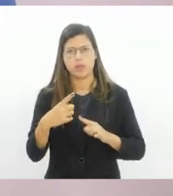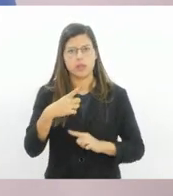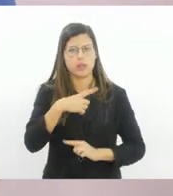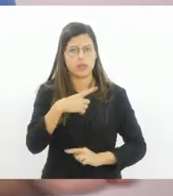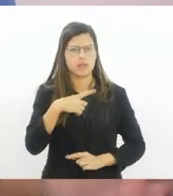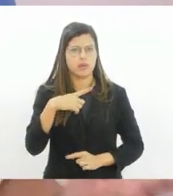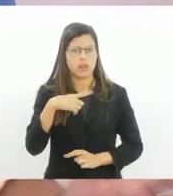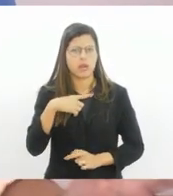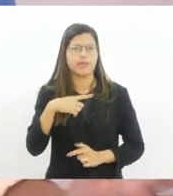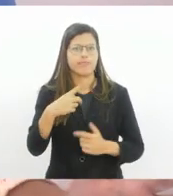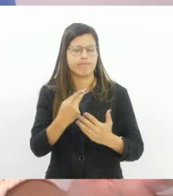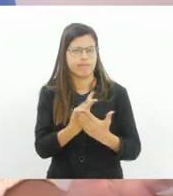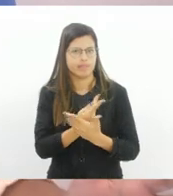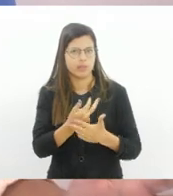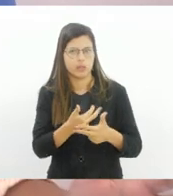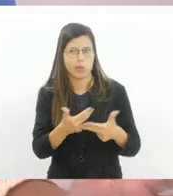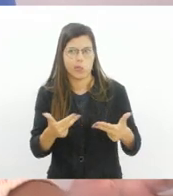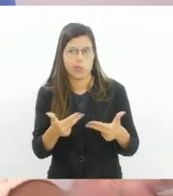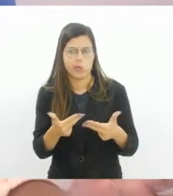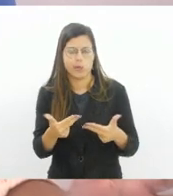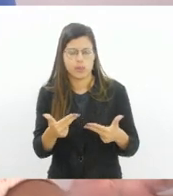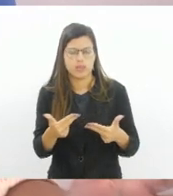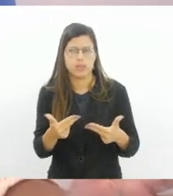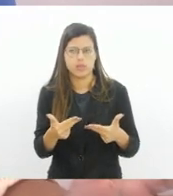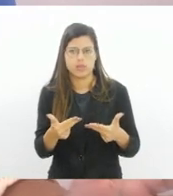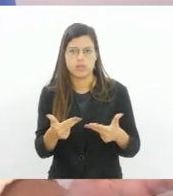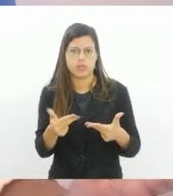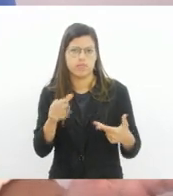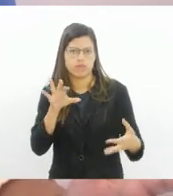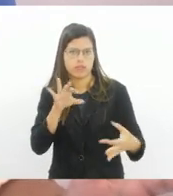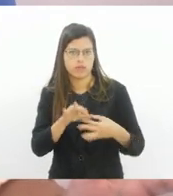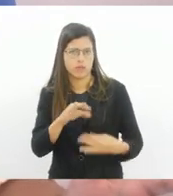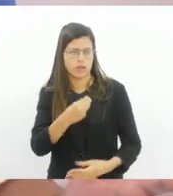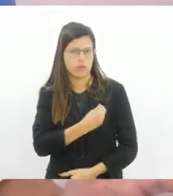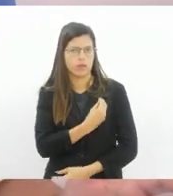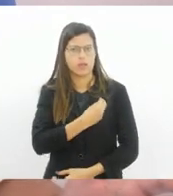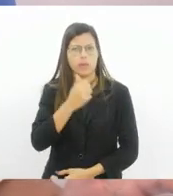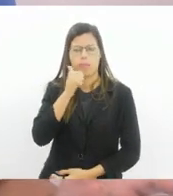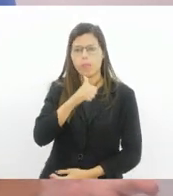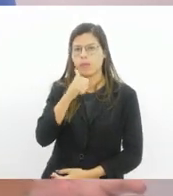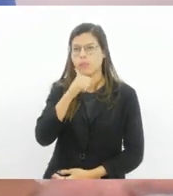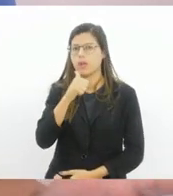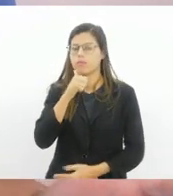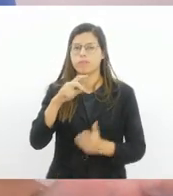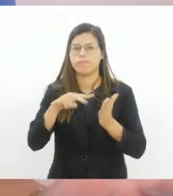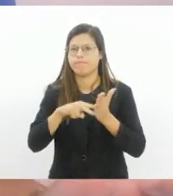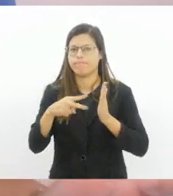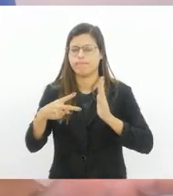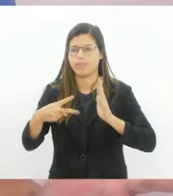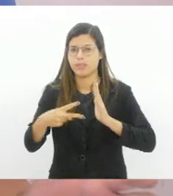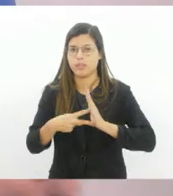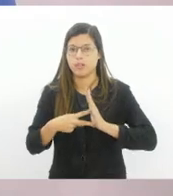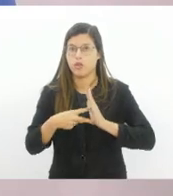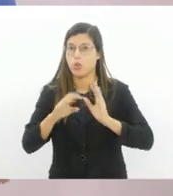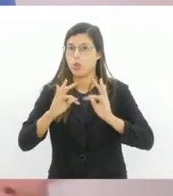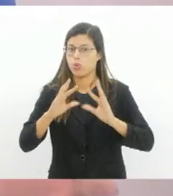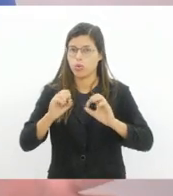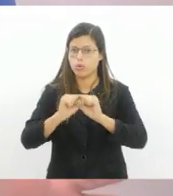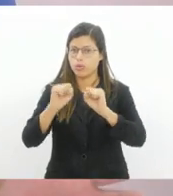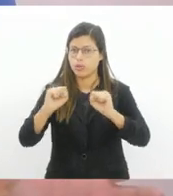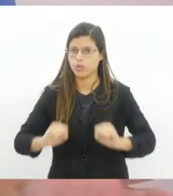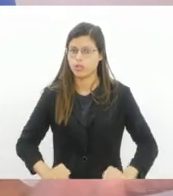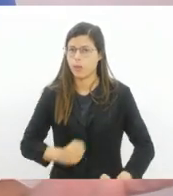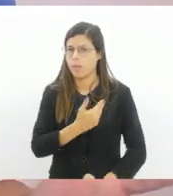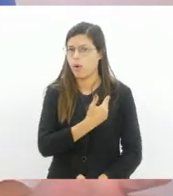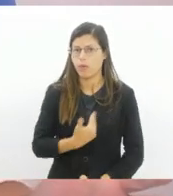essa situação limite com relação à vida das nossas mulheres, significa que todo um sistema governamental